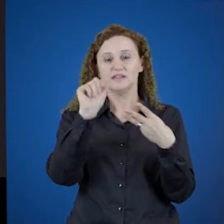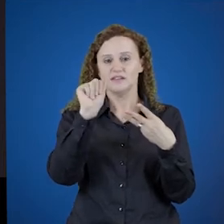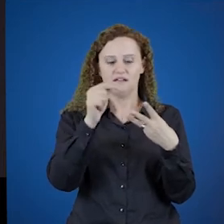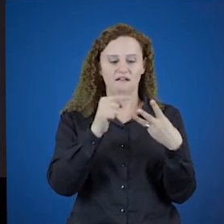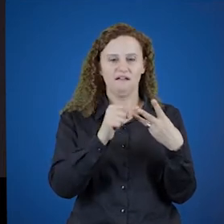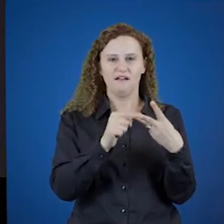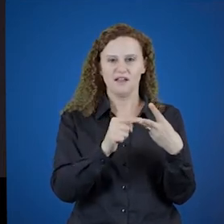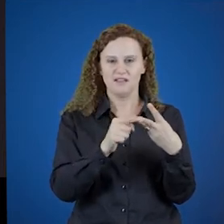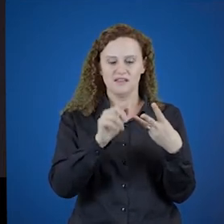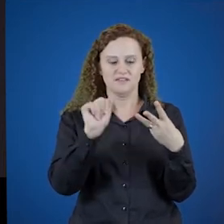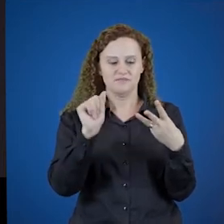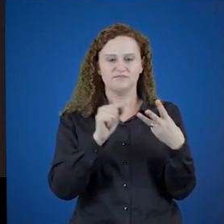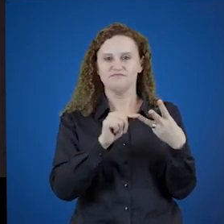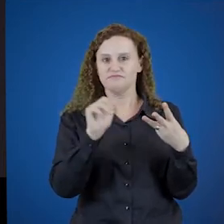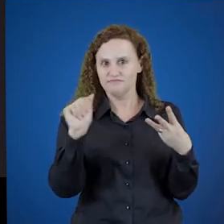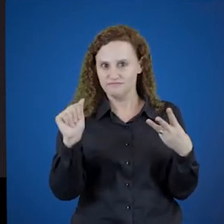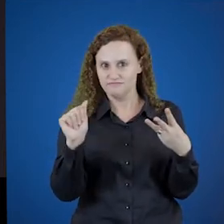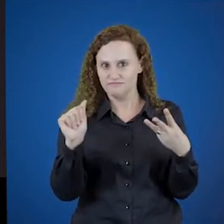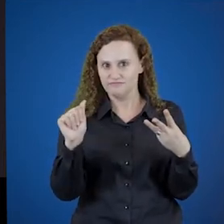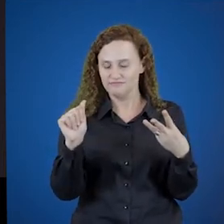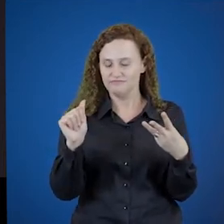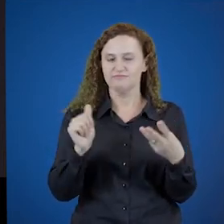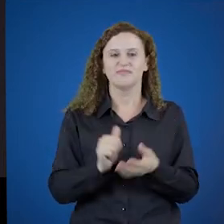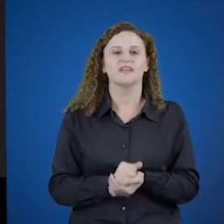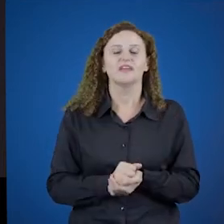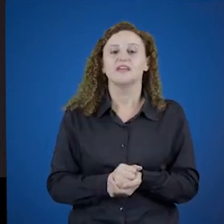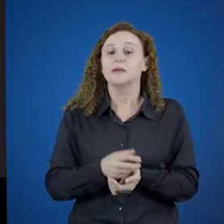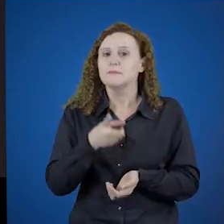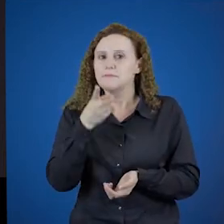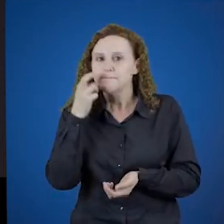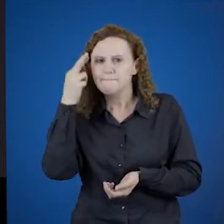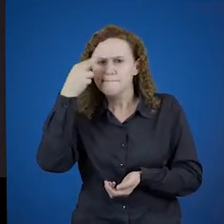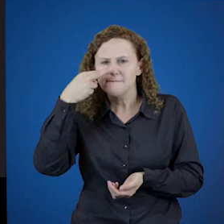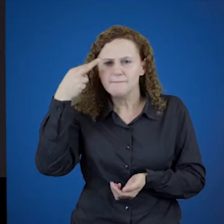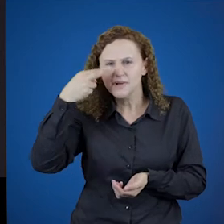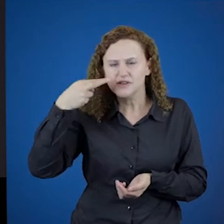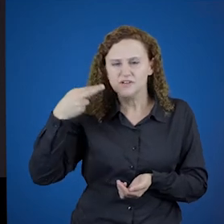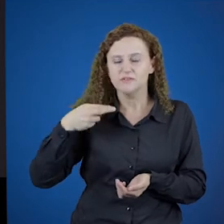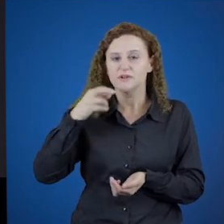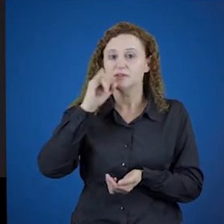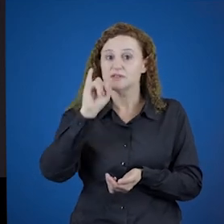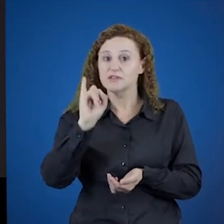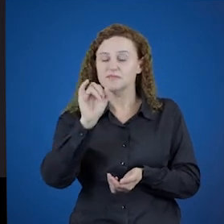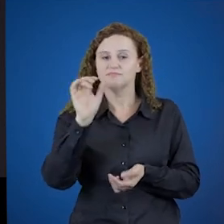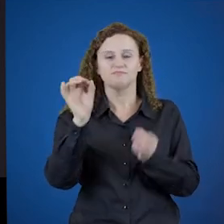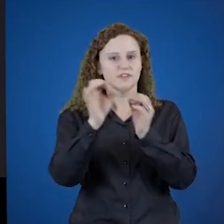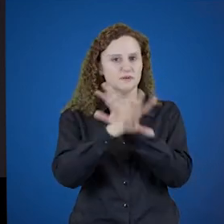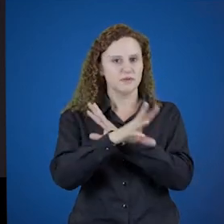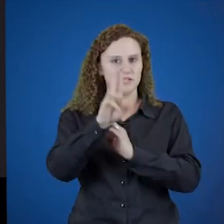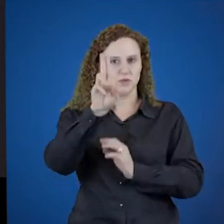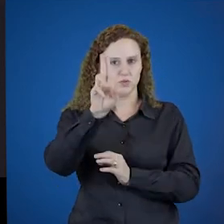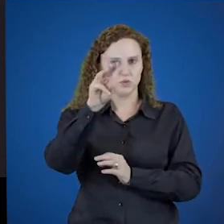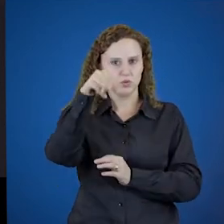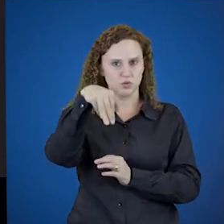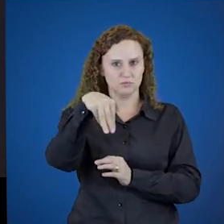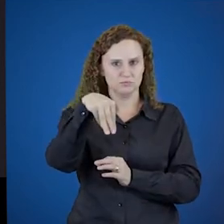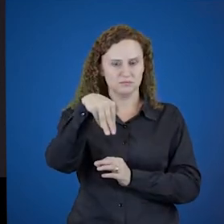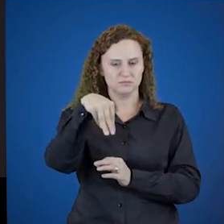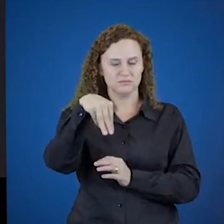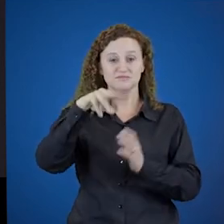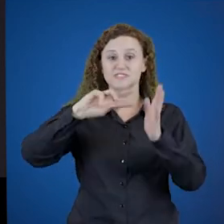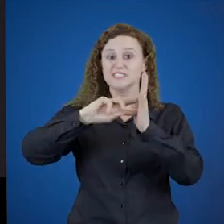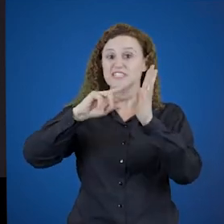acusativo e Vina no vocativo então basta o aluno Observar se a palavra terminou em um